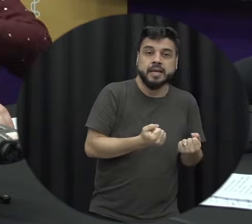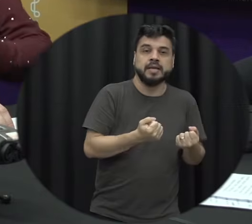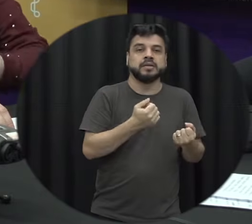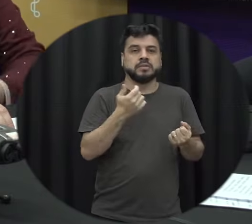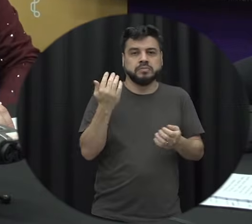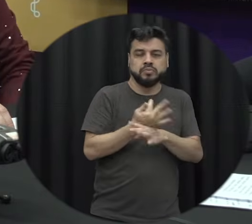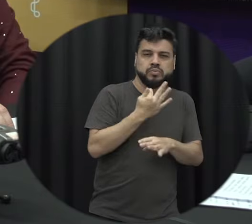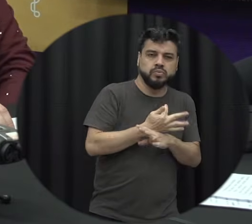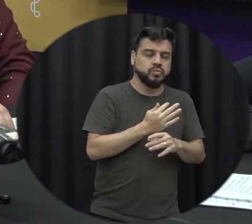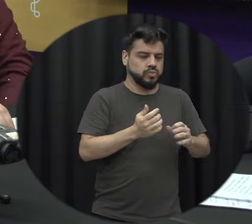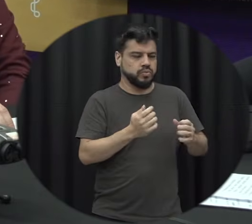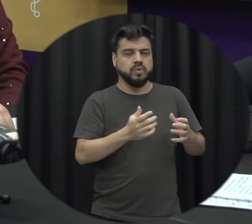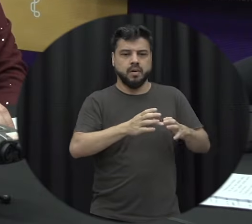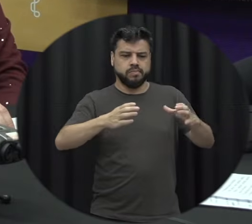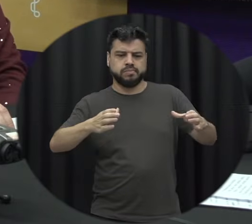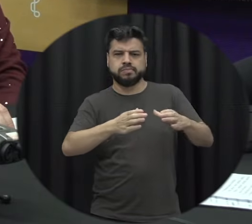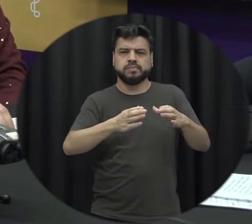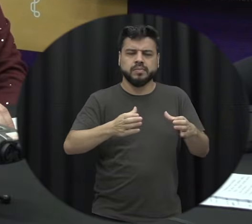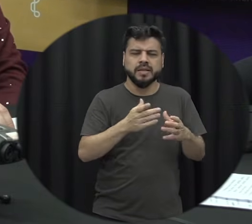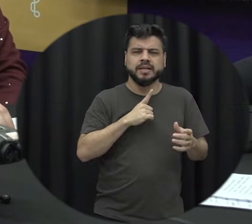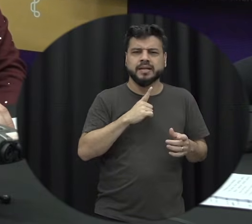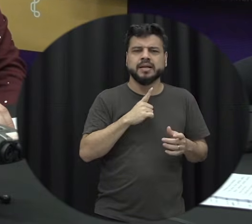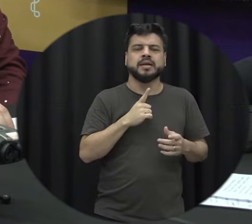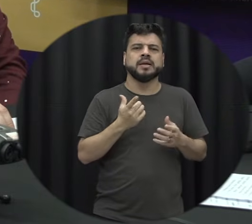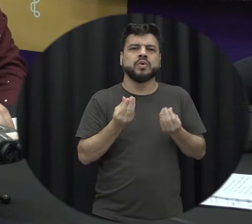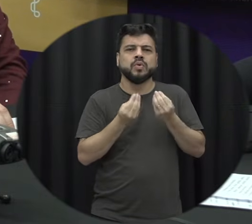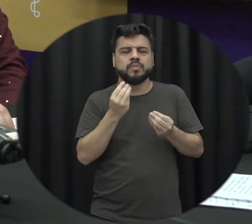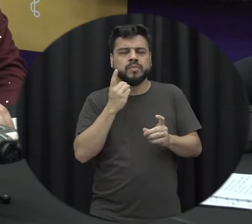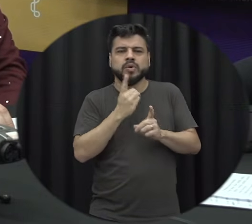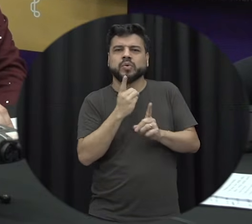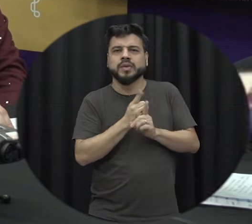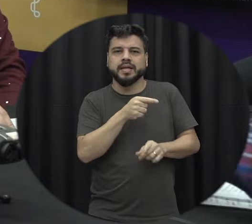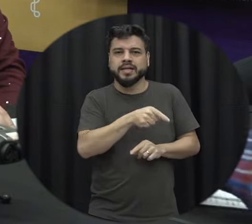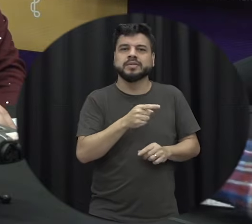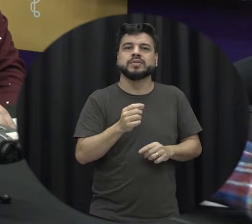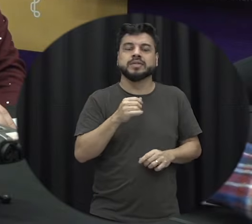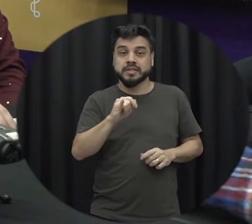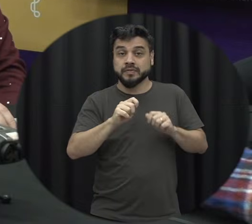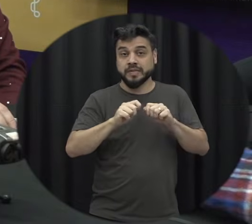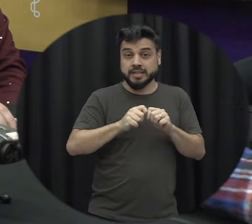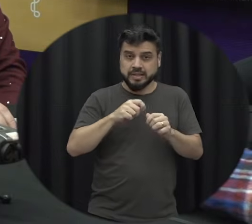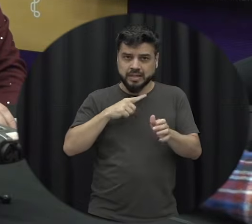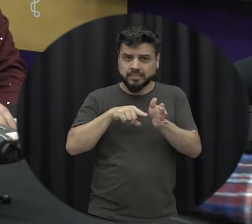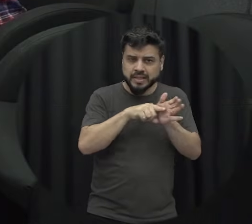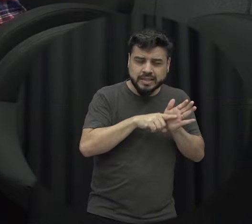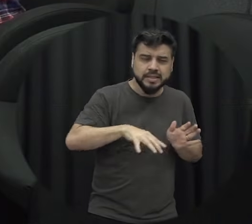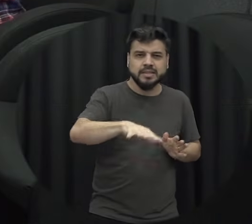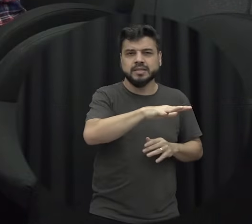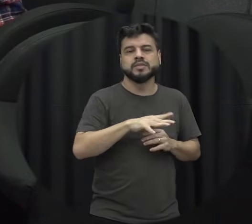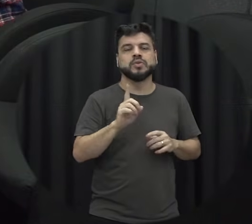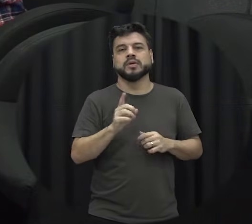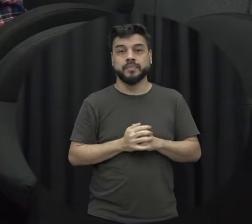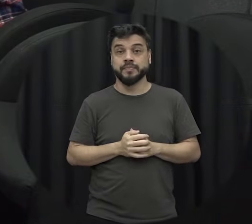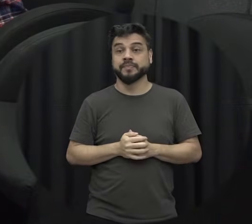ia aguentar e não sei o que. Tem algum registro disso? Alguma forma, alguma pesquisa sobre isso? Essa é uma pergunta